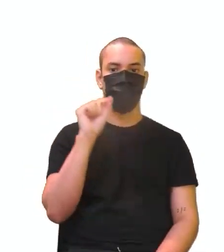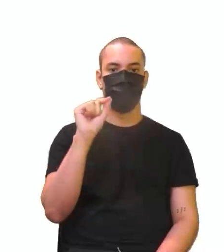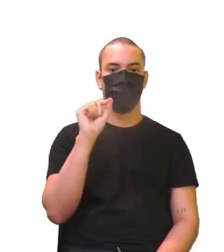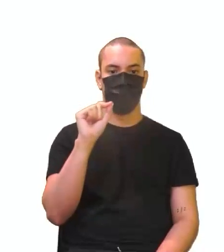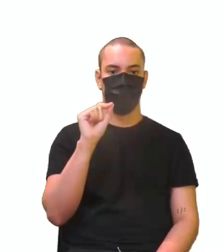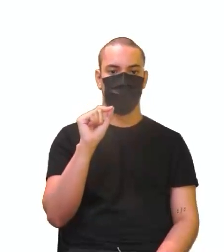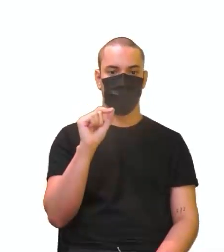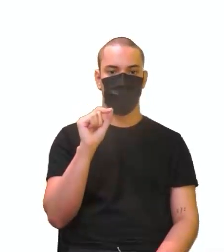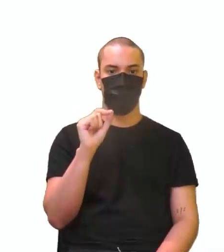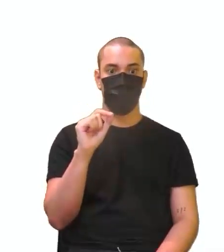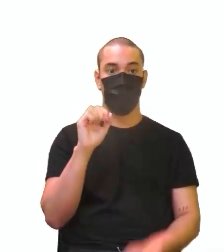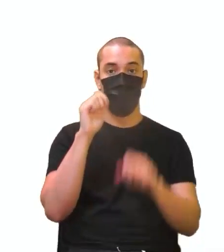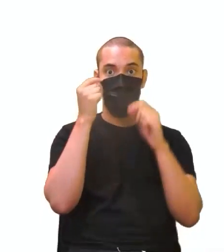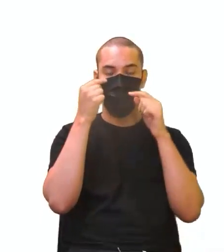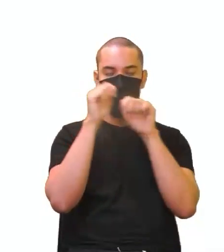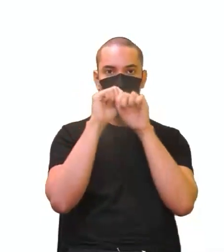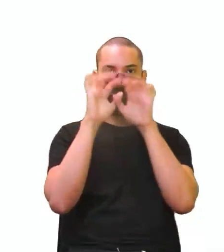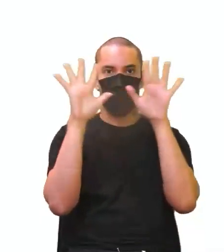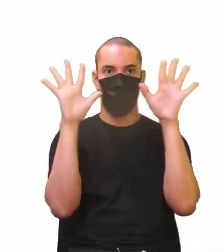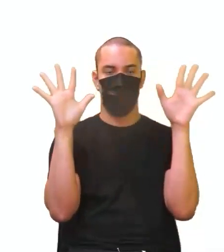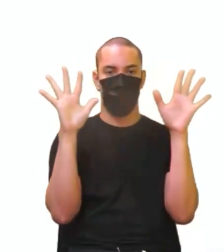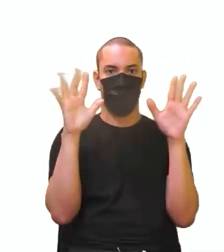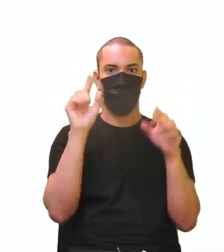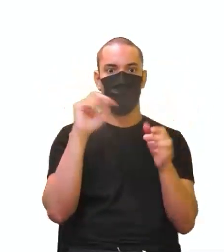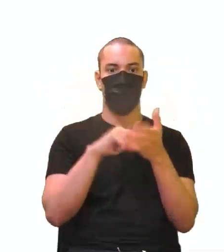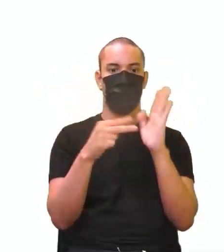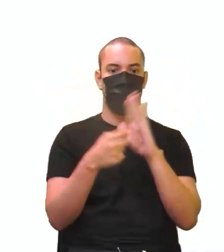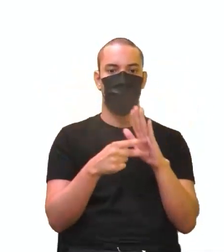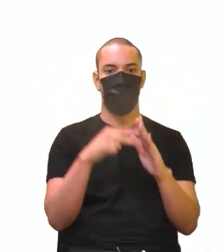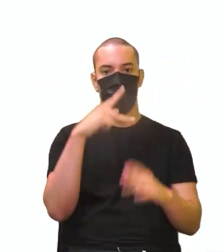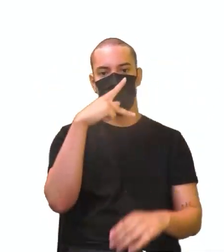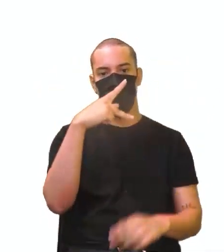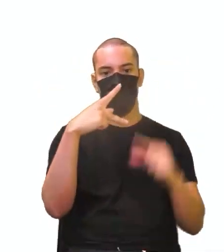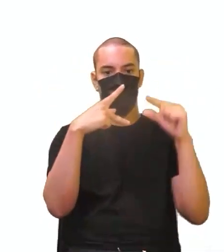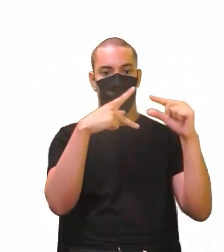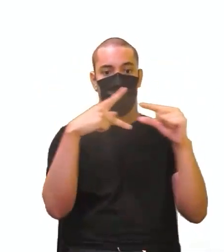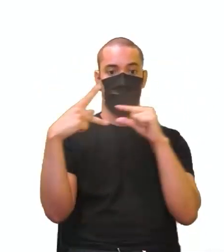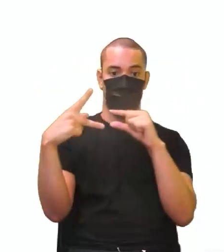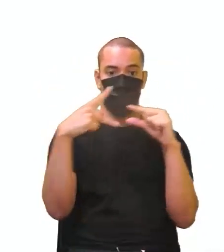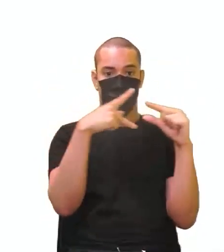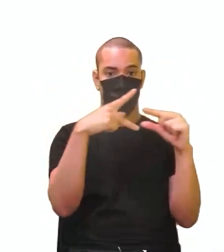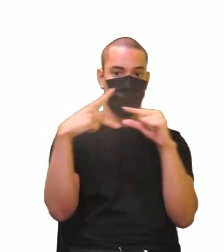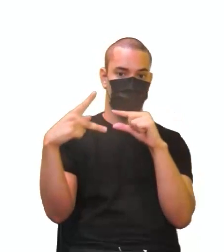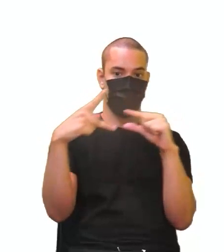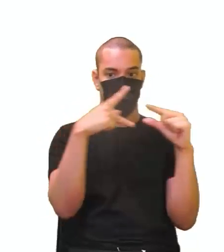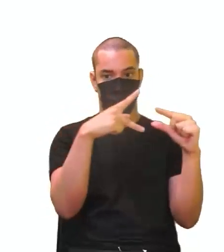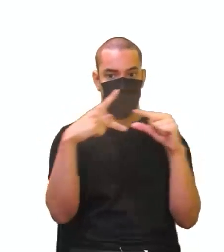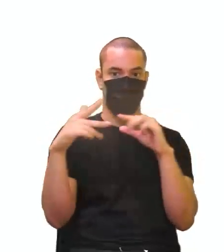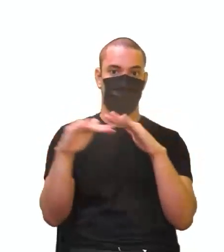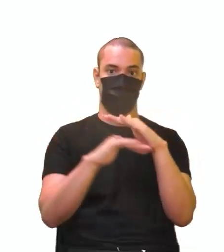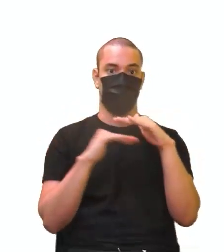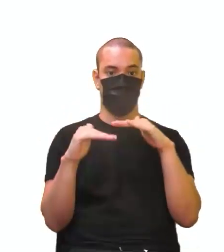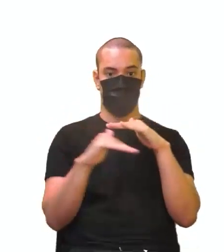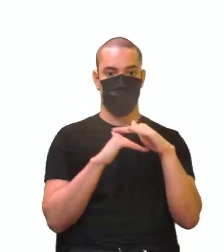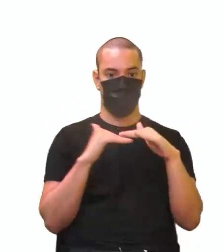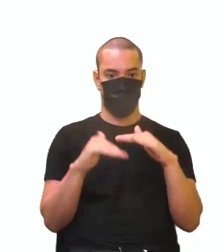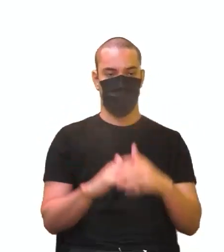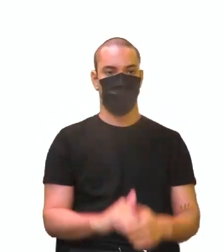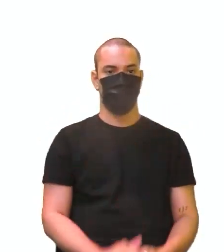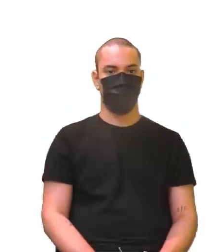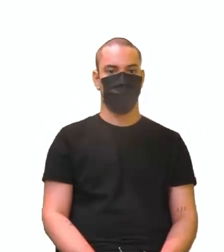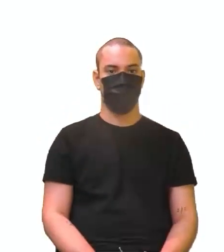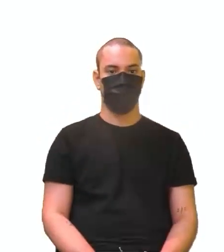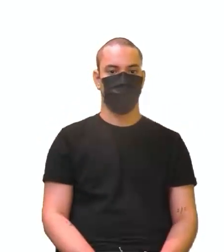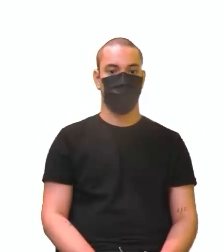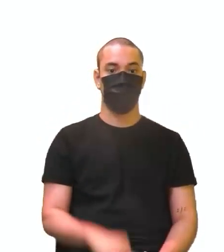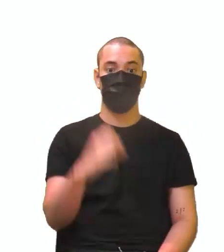característica de olhos claros. Então, ela é essa característica de olhos claros é recessiva. Então, ela só pode ser Pzinho, Pzinho.